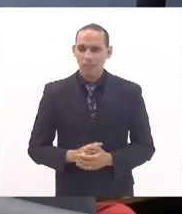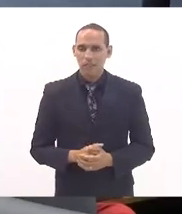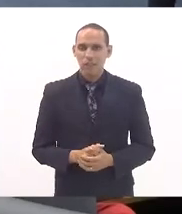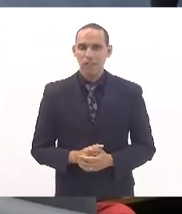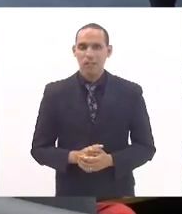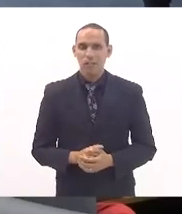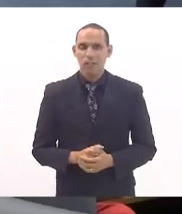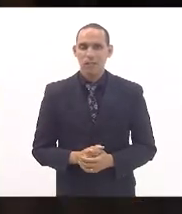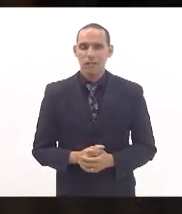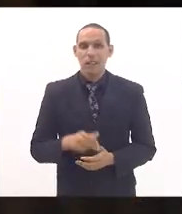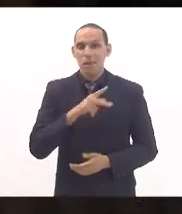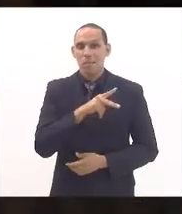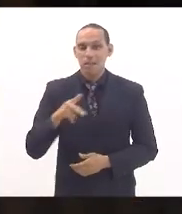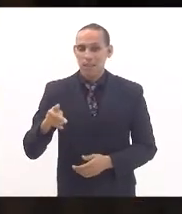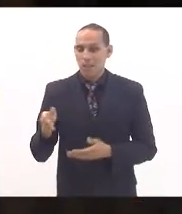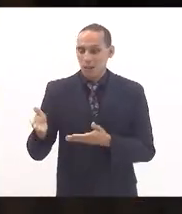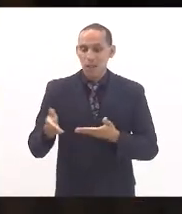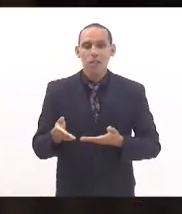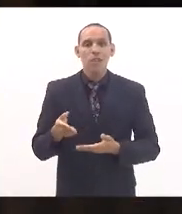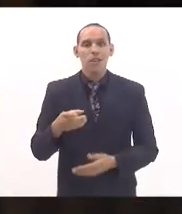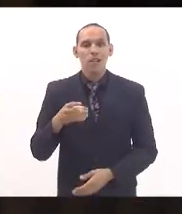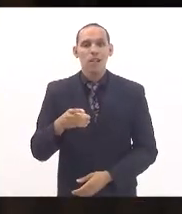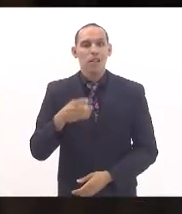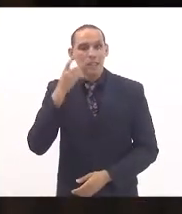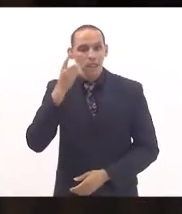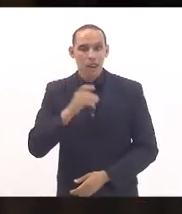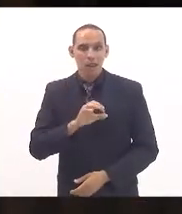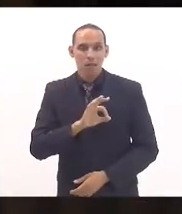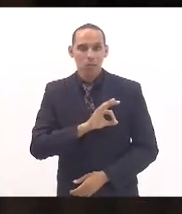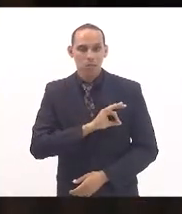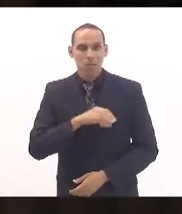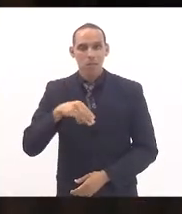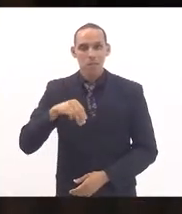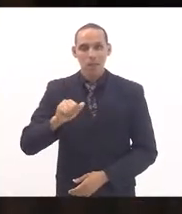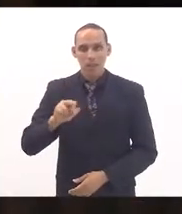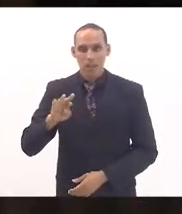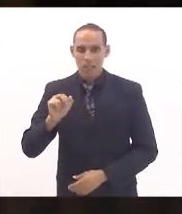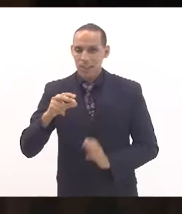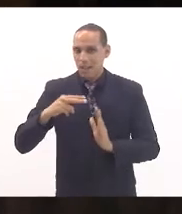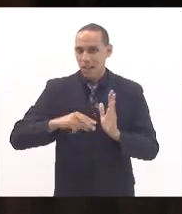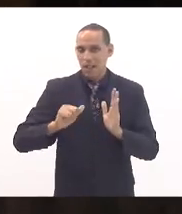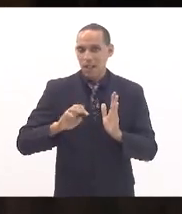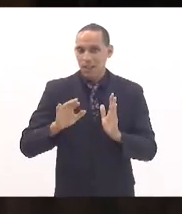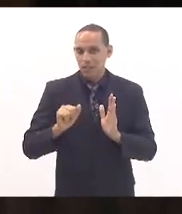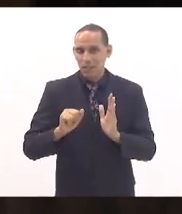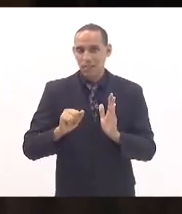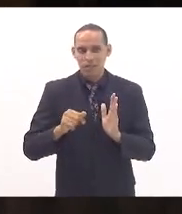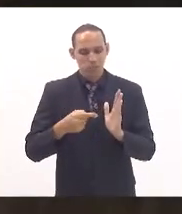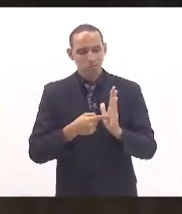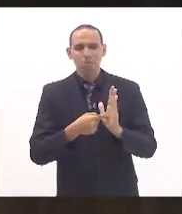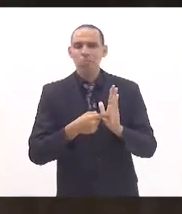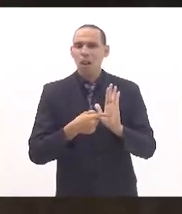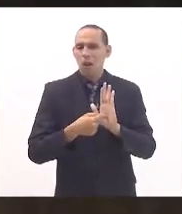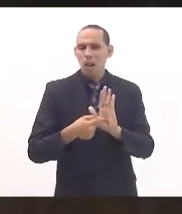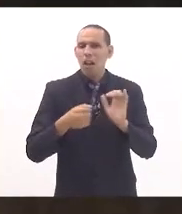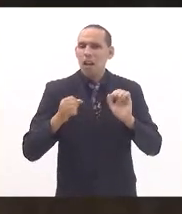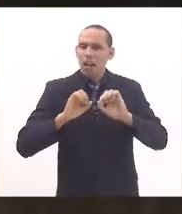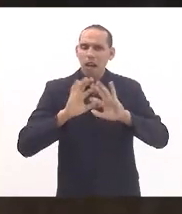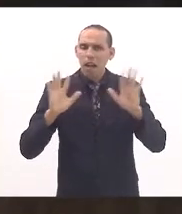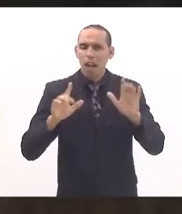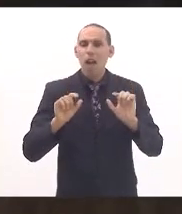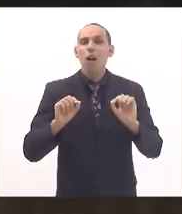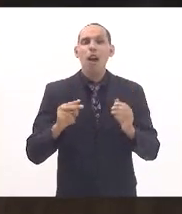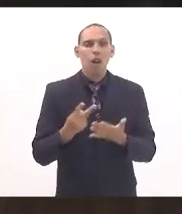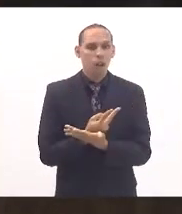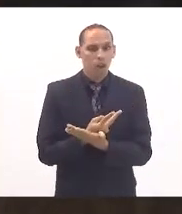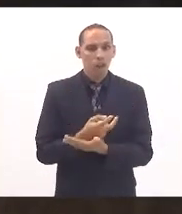A presidência convida a deputada Marta Rocha para fazer a leitura da ata da sessão anterior. A ata reflete com exatidão o